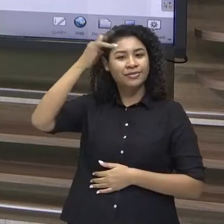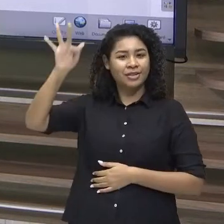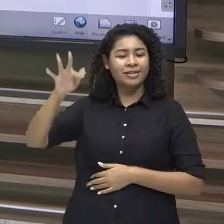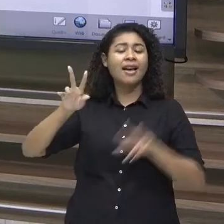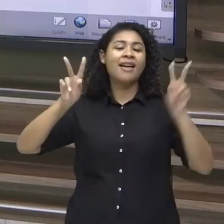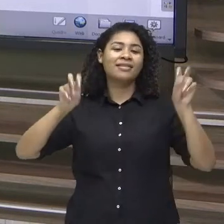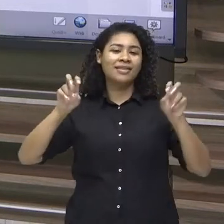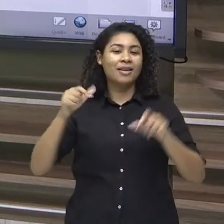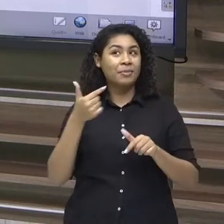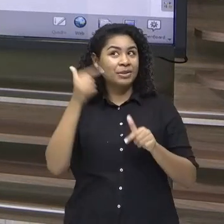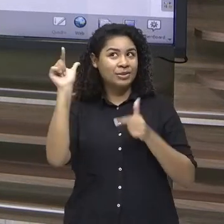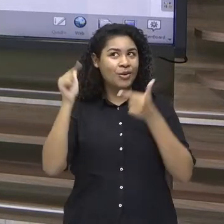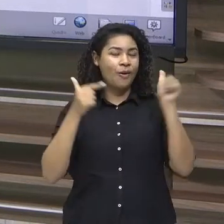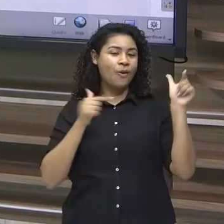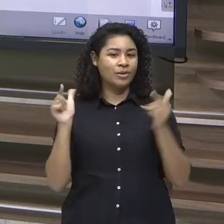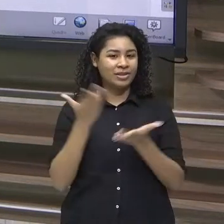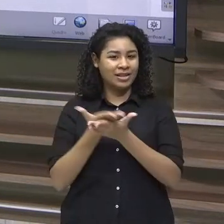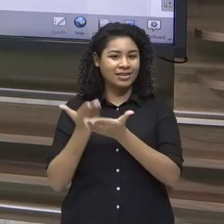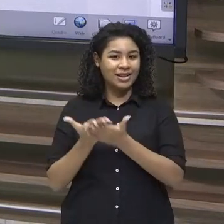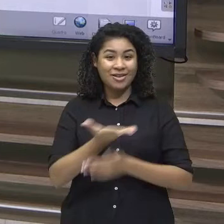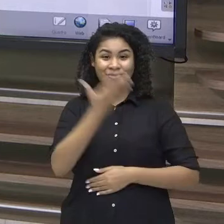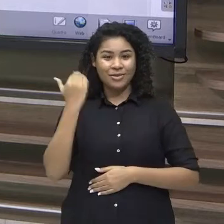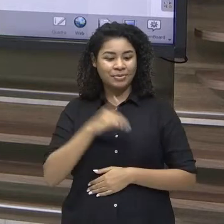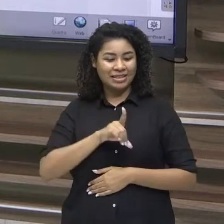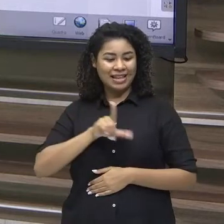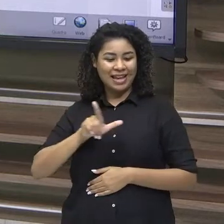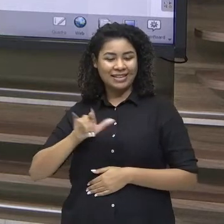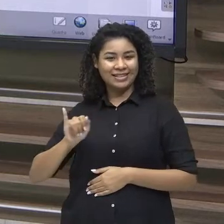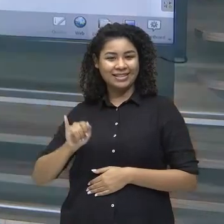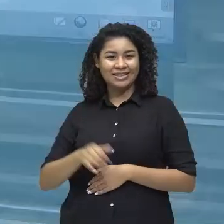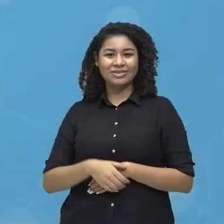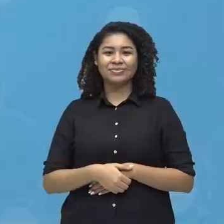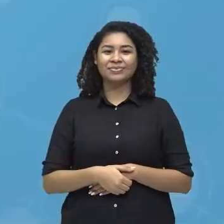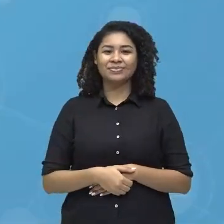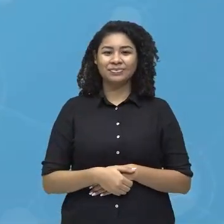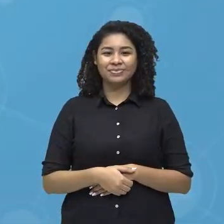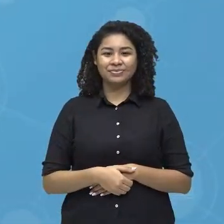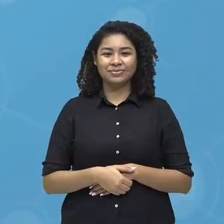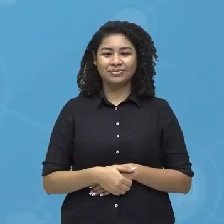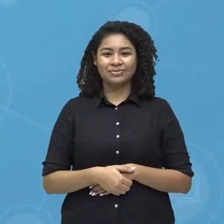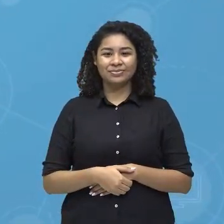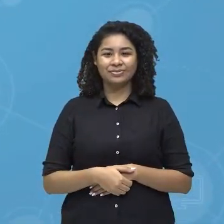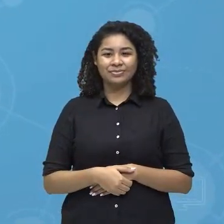vai abordar aqui. Agora a gente vai para a nossa dinâmica local interativa.